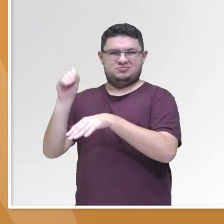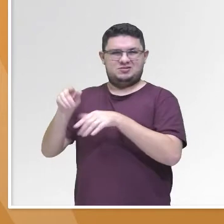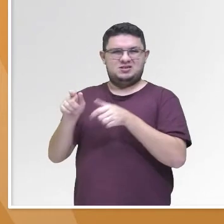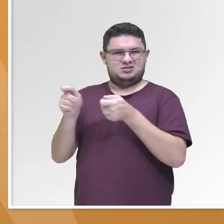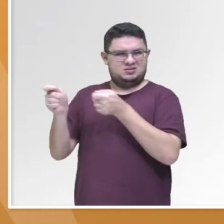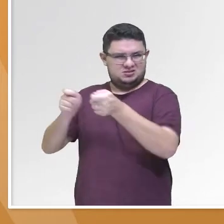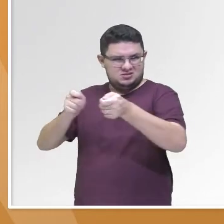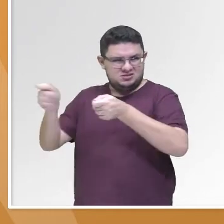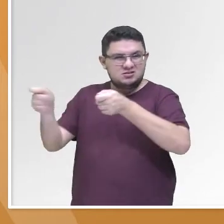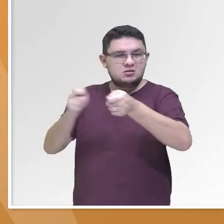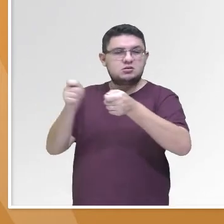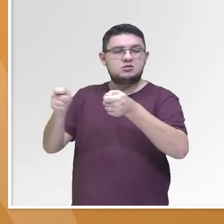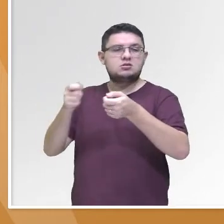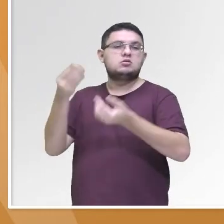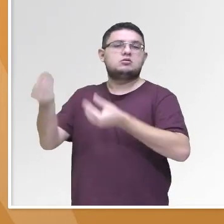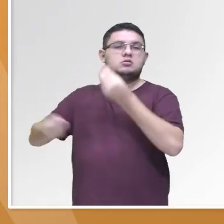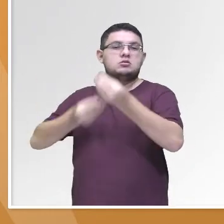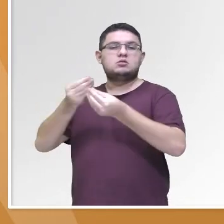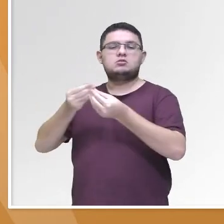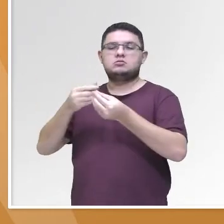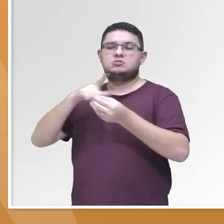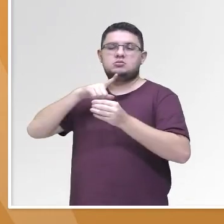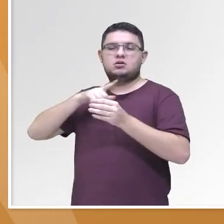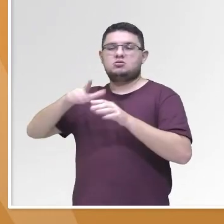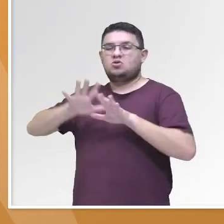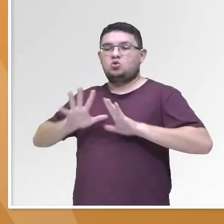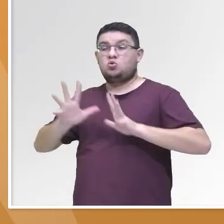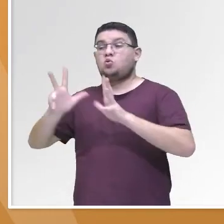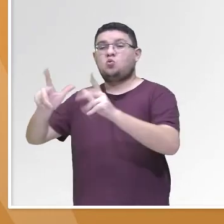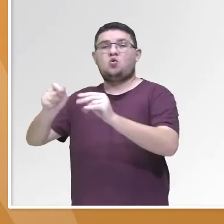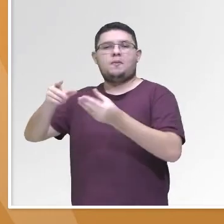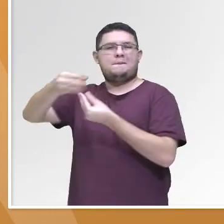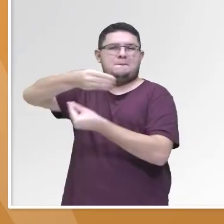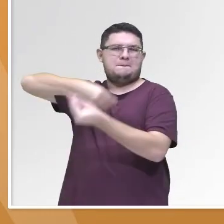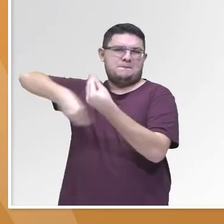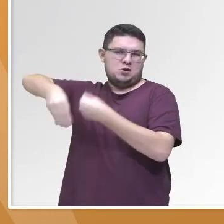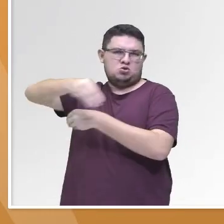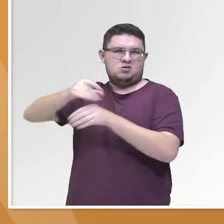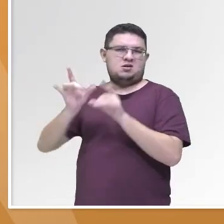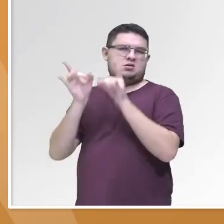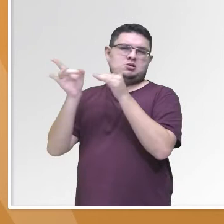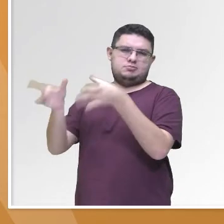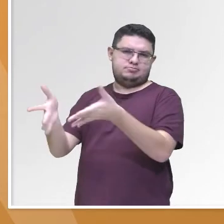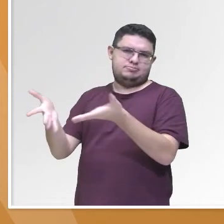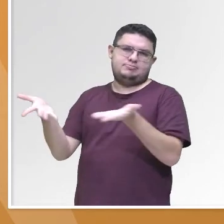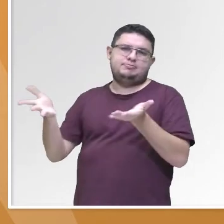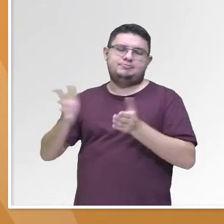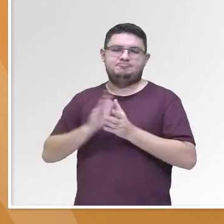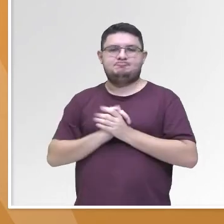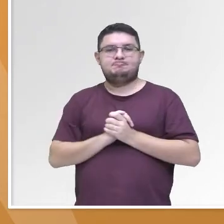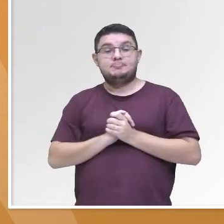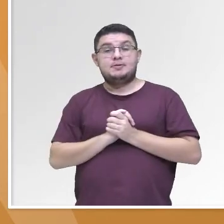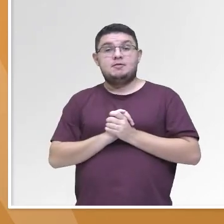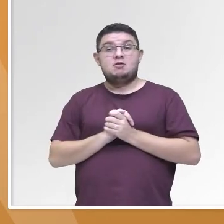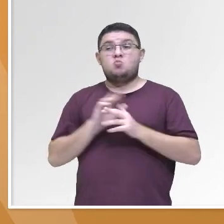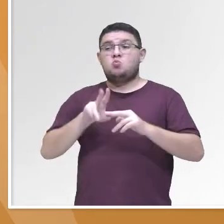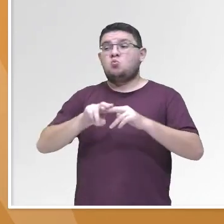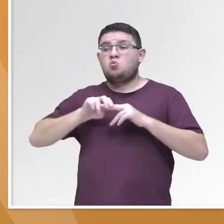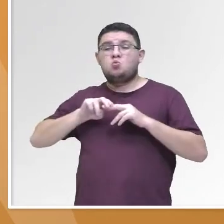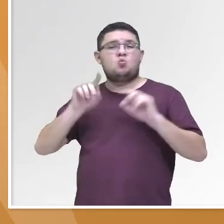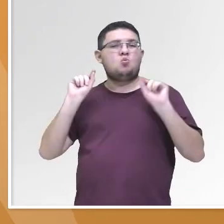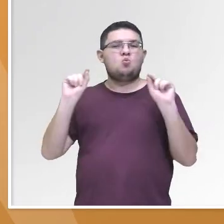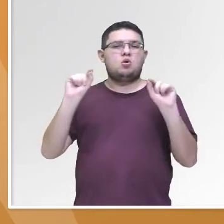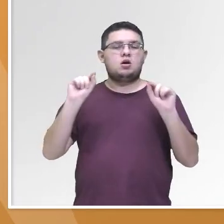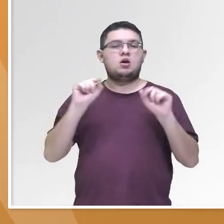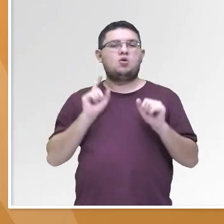despejado, ele já acaba se juntando todo e joga ali todo aquele material, né? Por quê? A gente